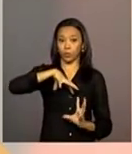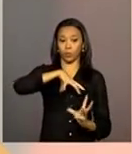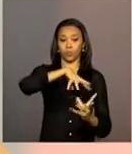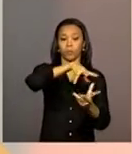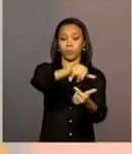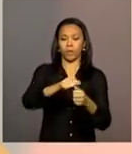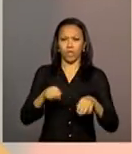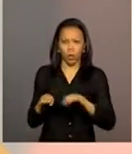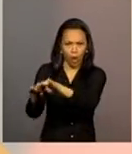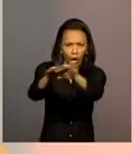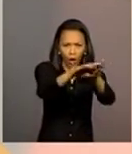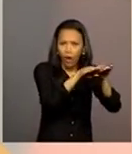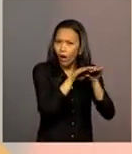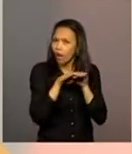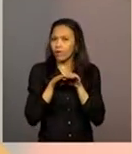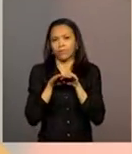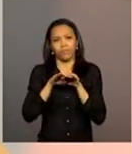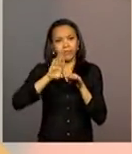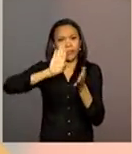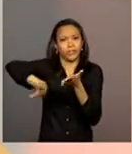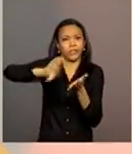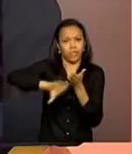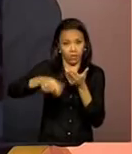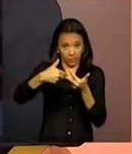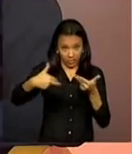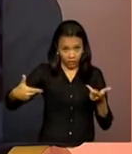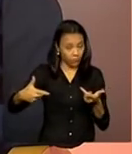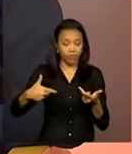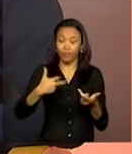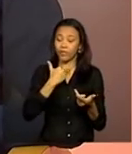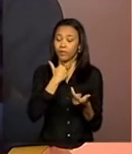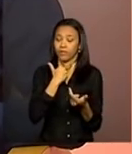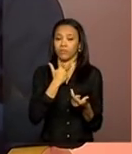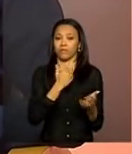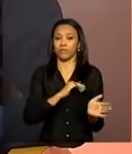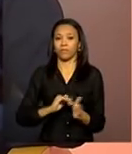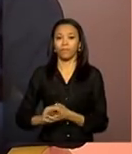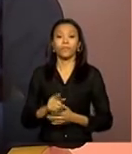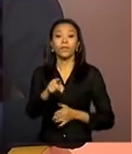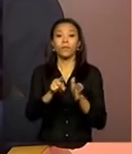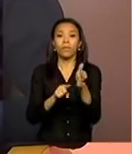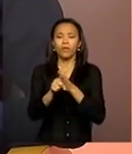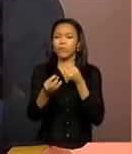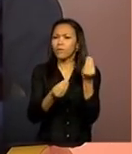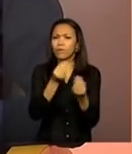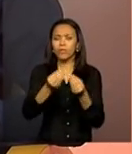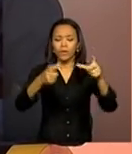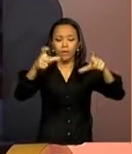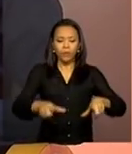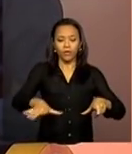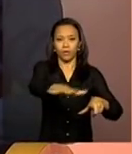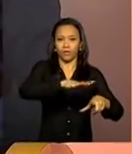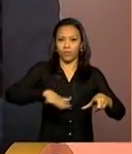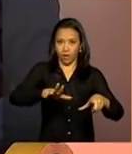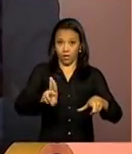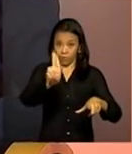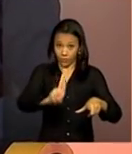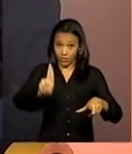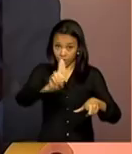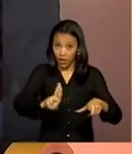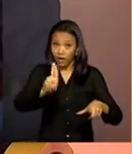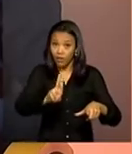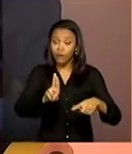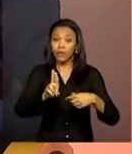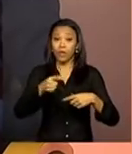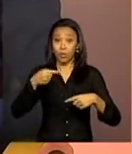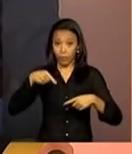cuidadosamente para essas especifidades agora como é que deve ser o espaço físico utilizar né por essas equipes volantes